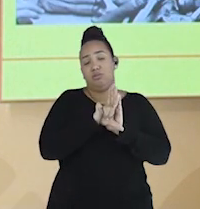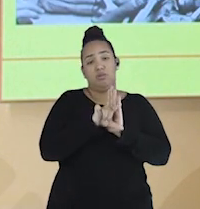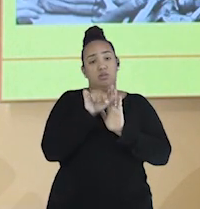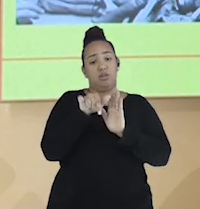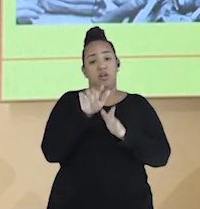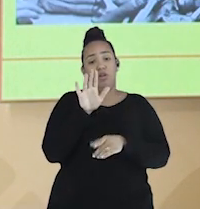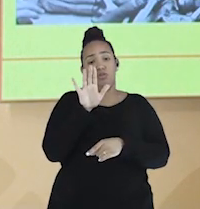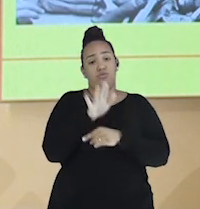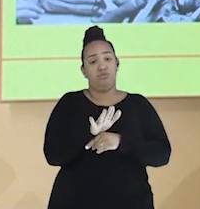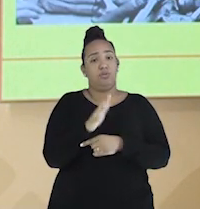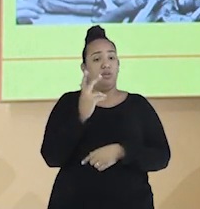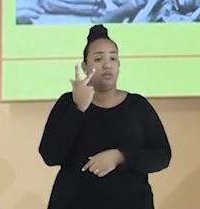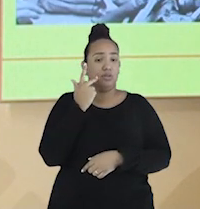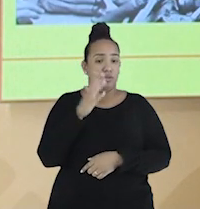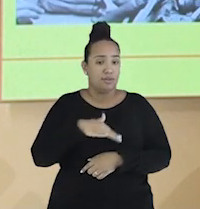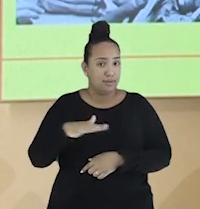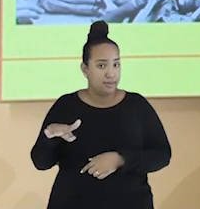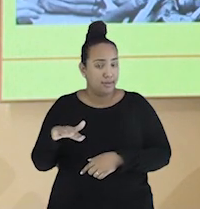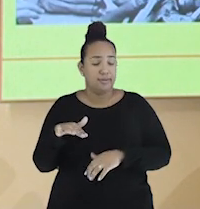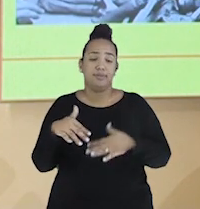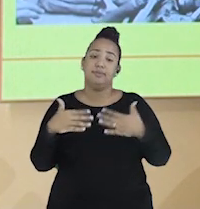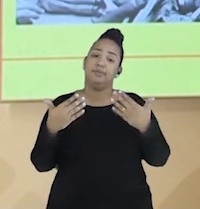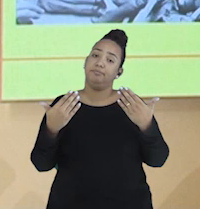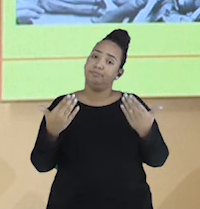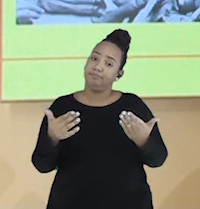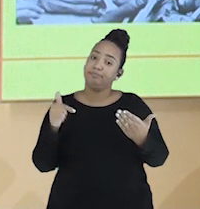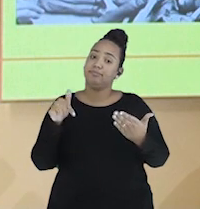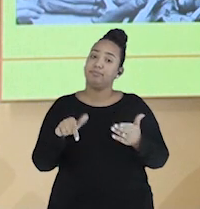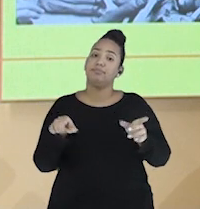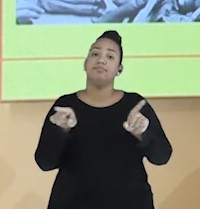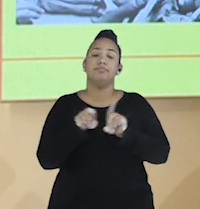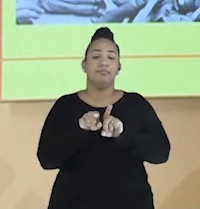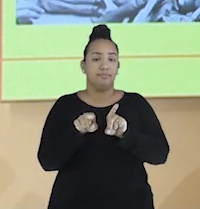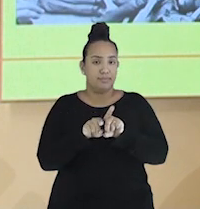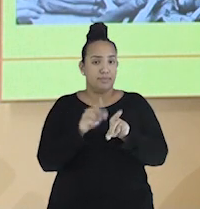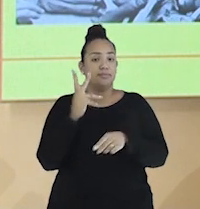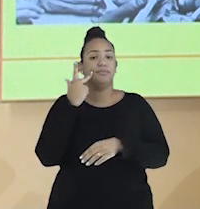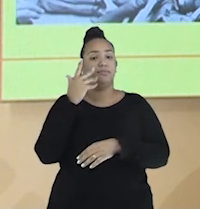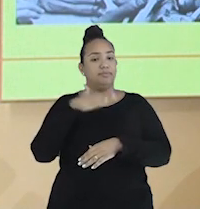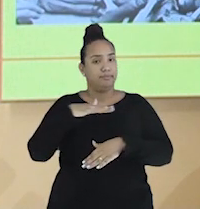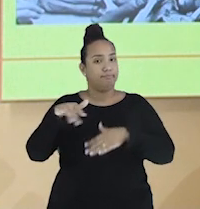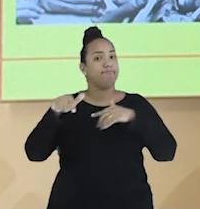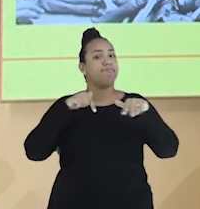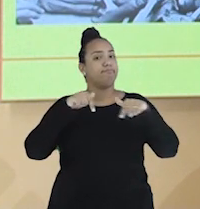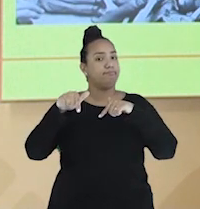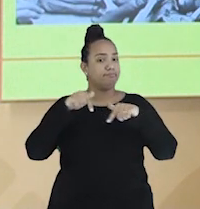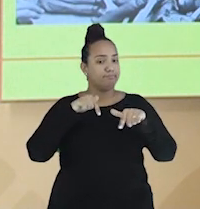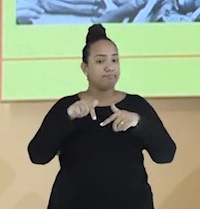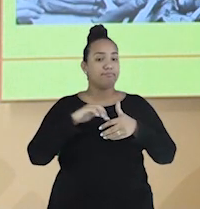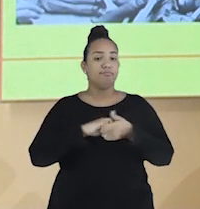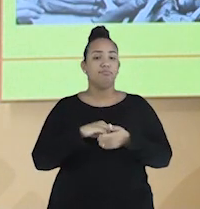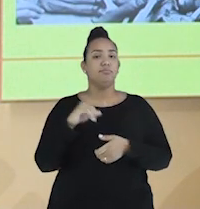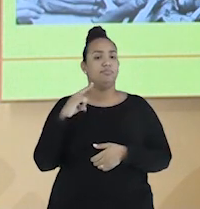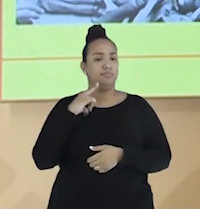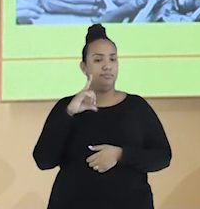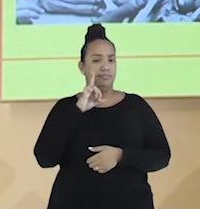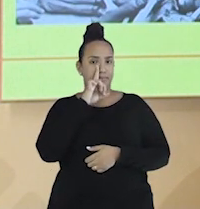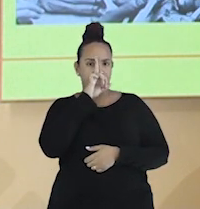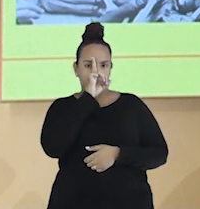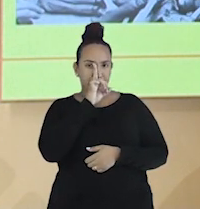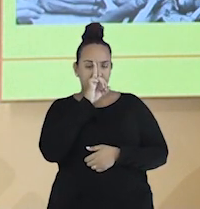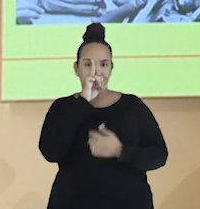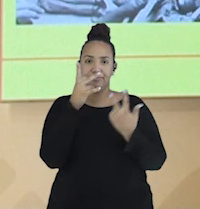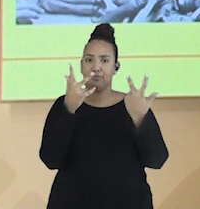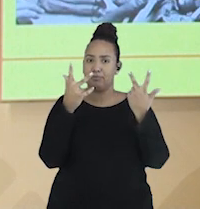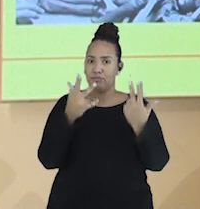que defendesse as crianças. Então, elas também iam para as fábricas trabalhar, correndo riscos